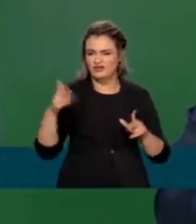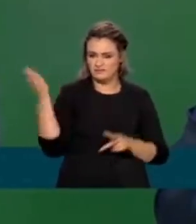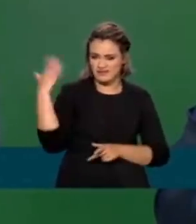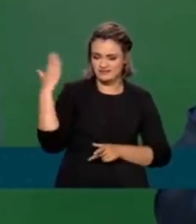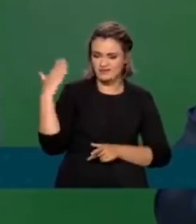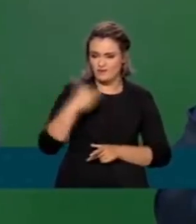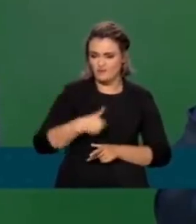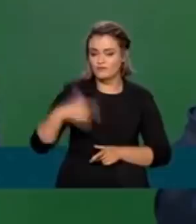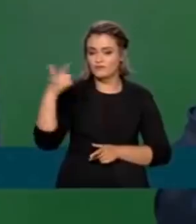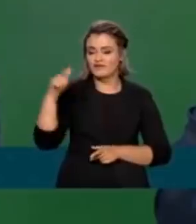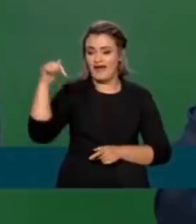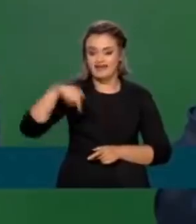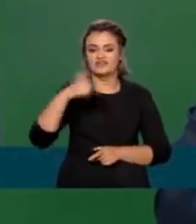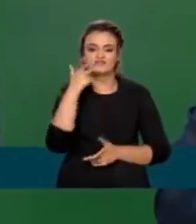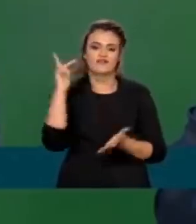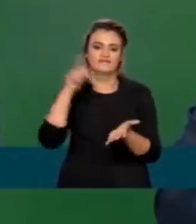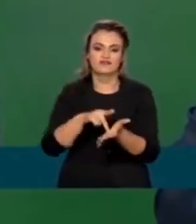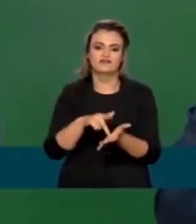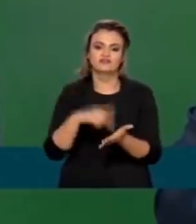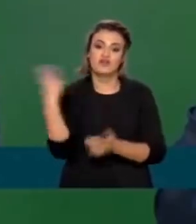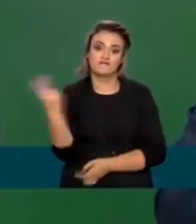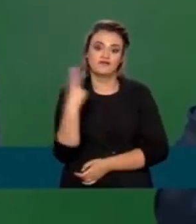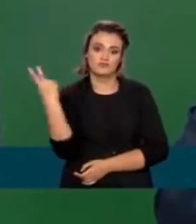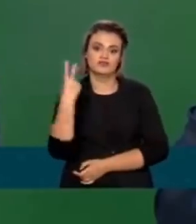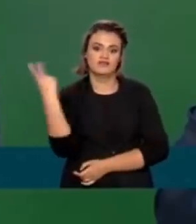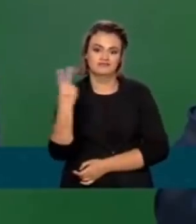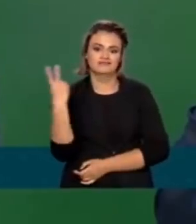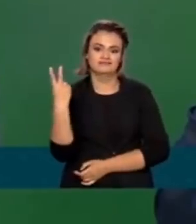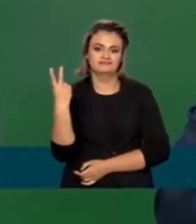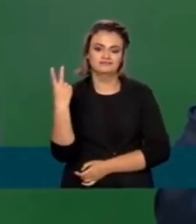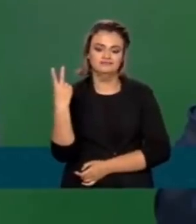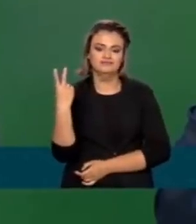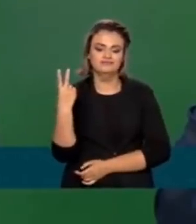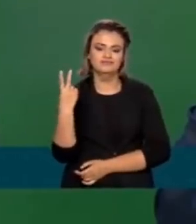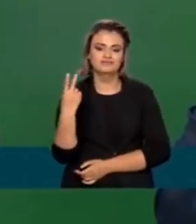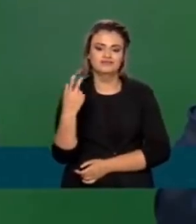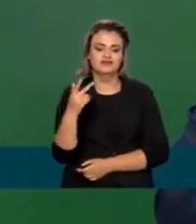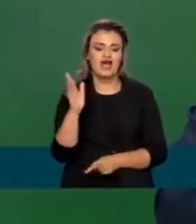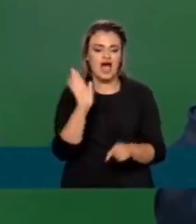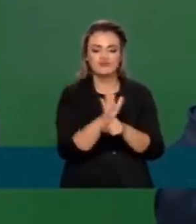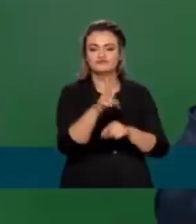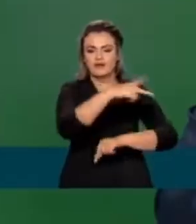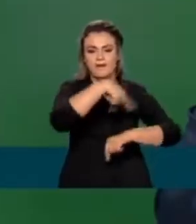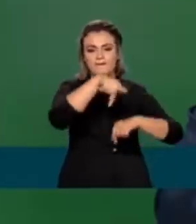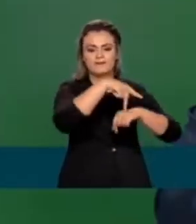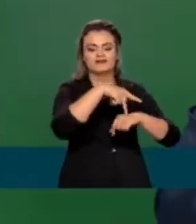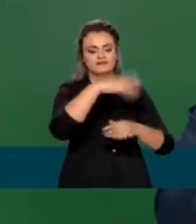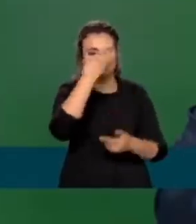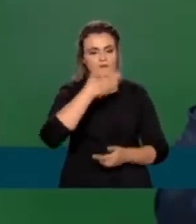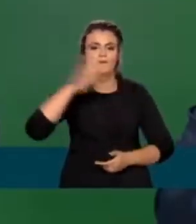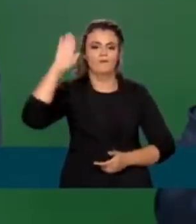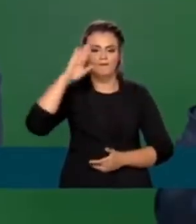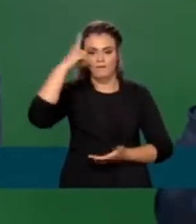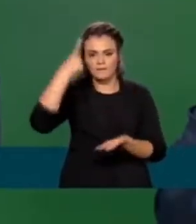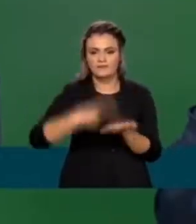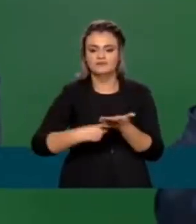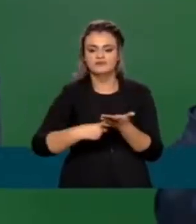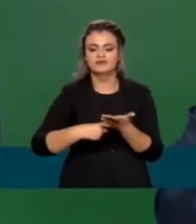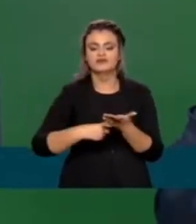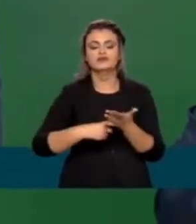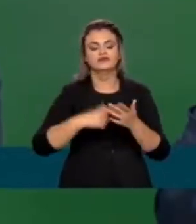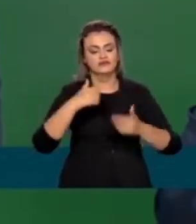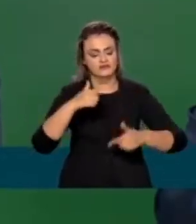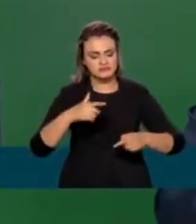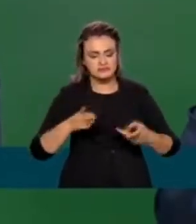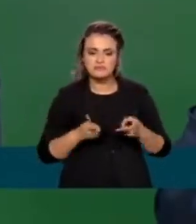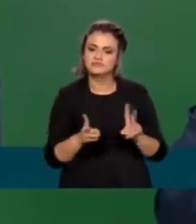anteriores é que aqui a verdade é um valor. O servir a pátria é um compromisso. E nós vamos seguir